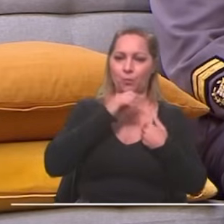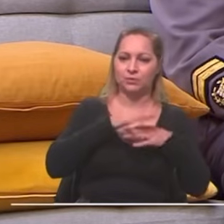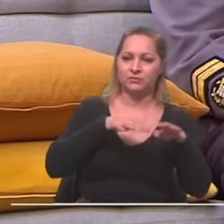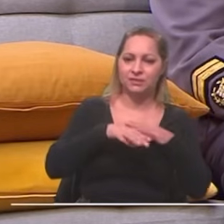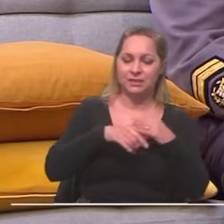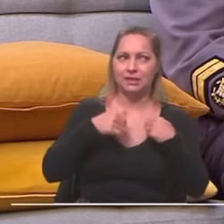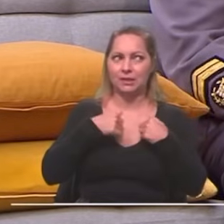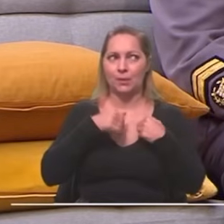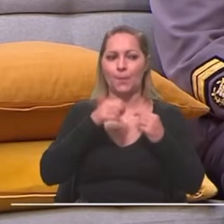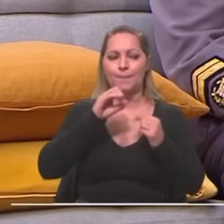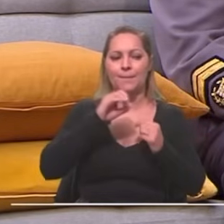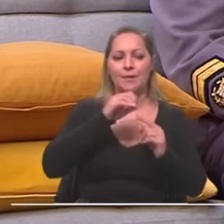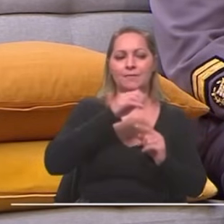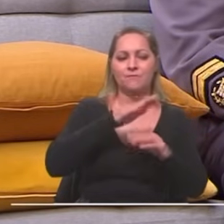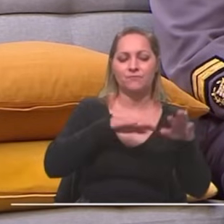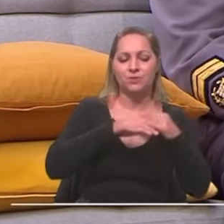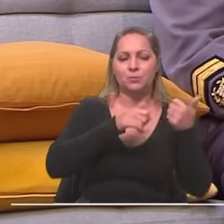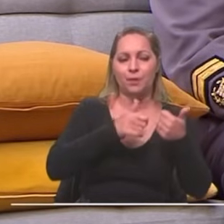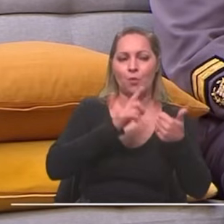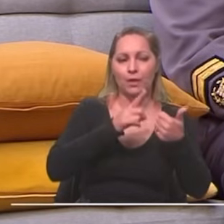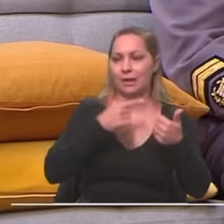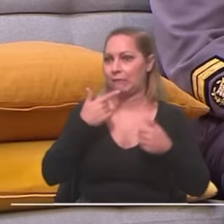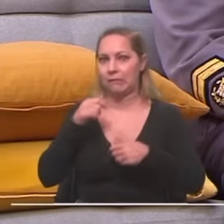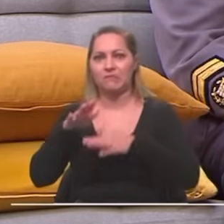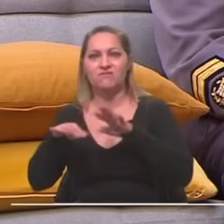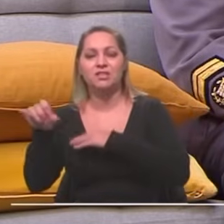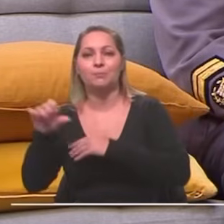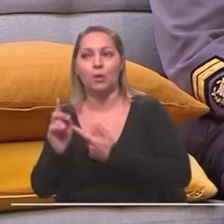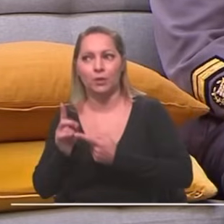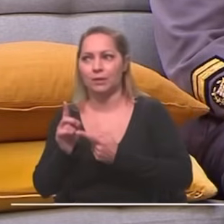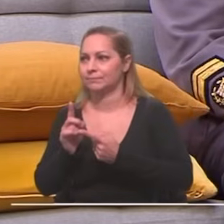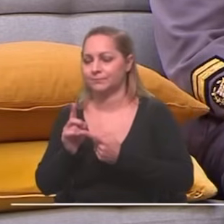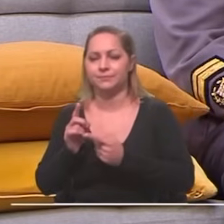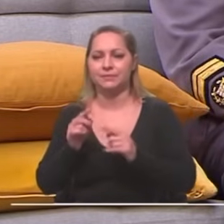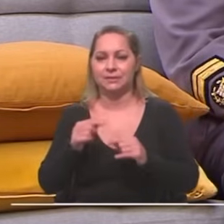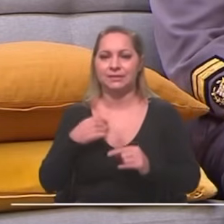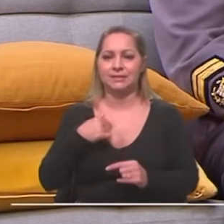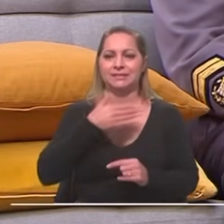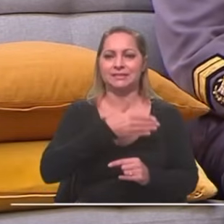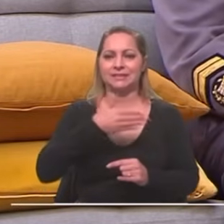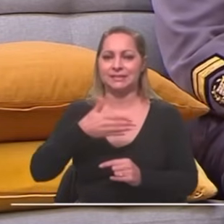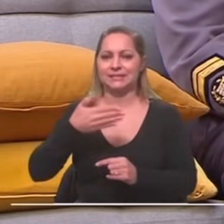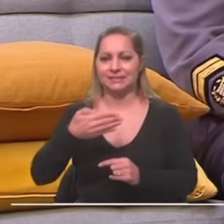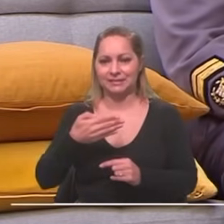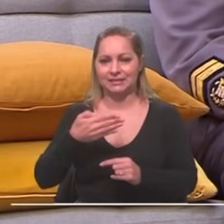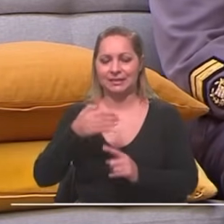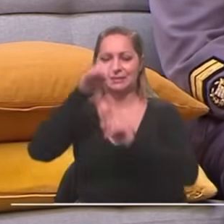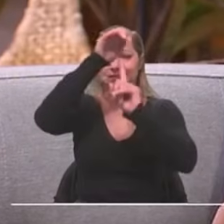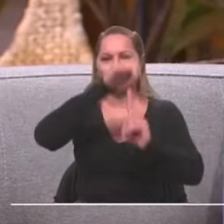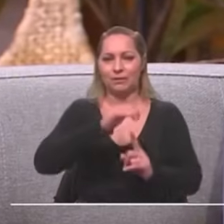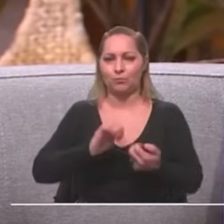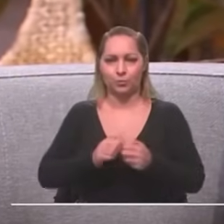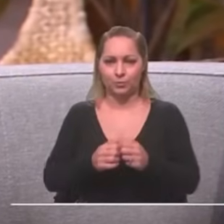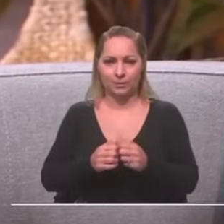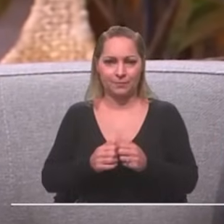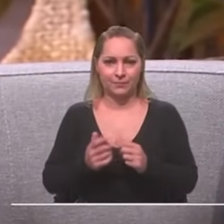fizemos bem, o que é que devemos continuar a fazer e o que é que não devemos fazer. E pronto, e tenho 117 saltos sem grandes problemas, até